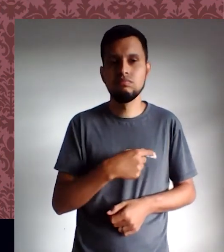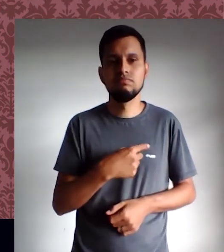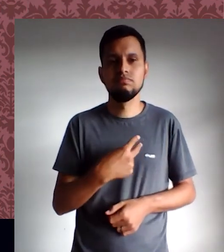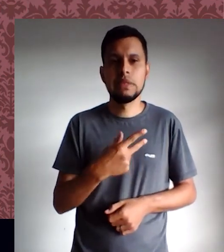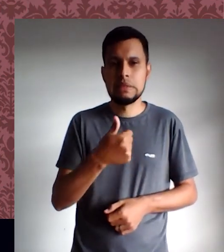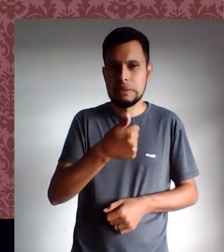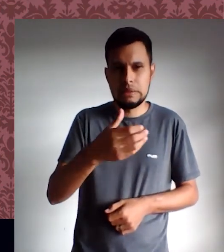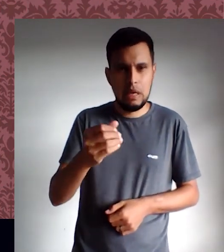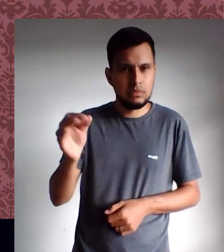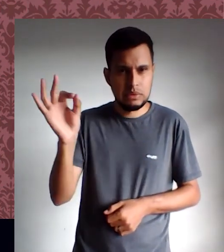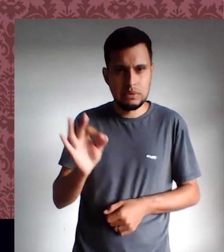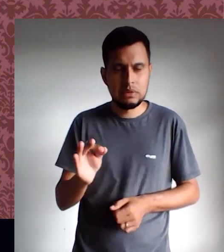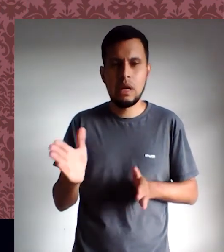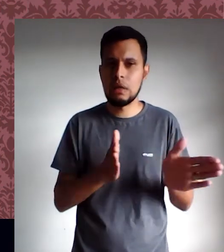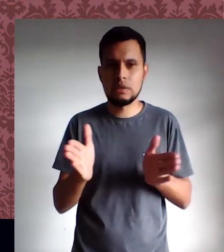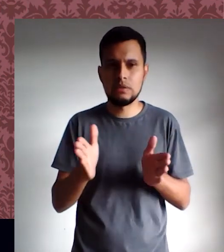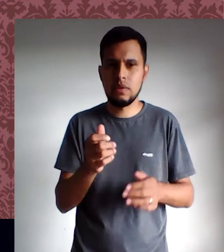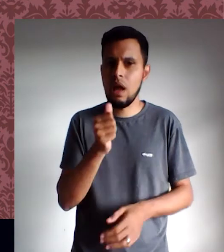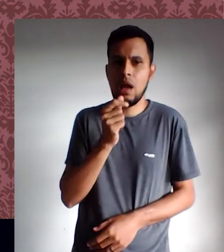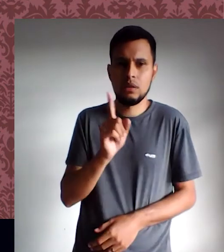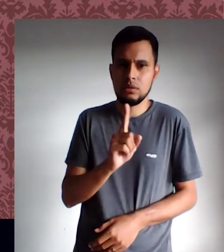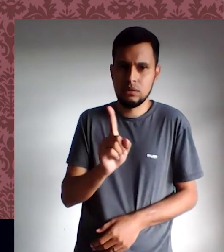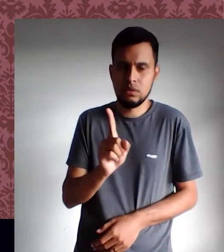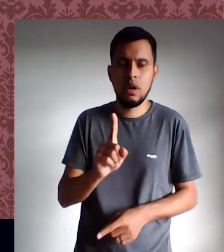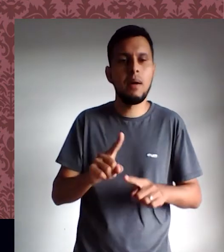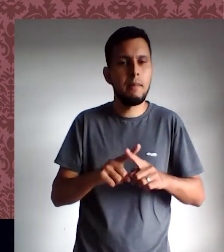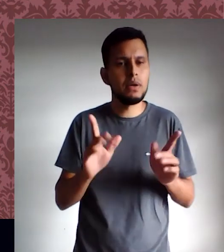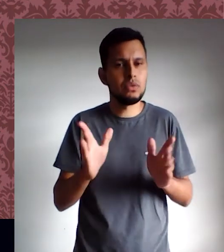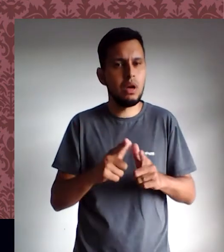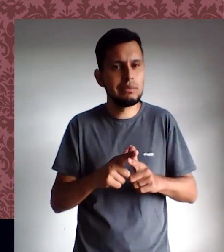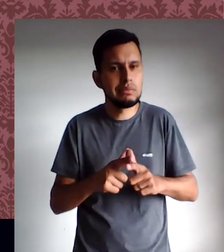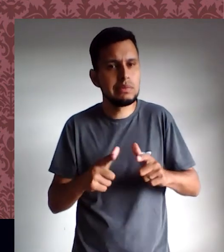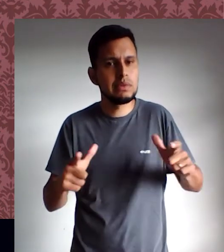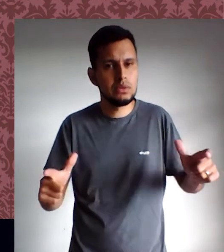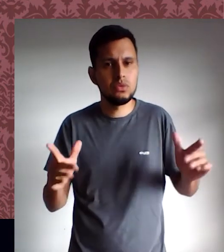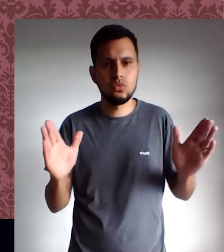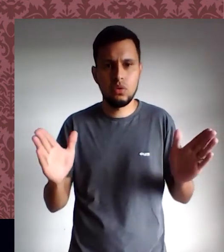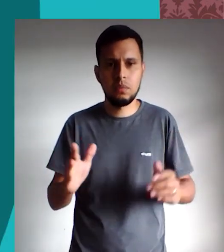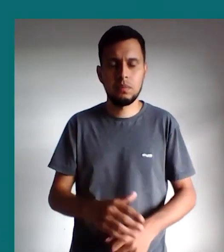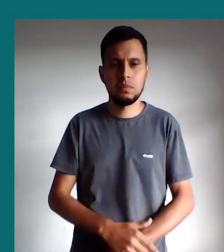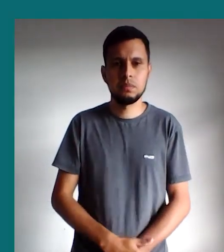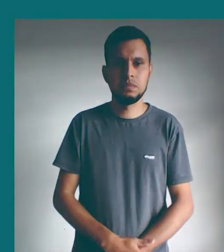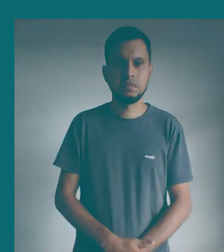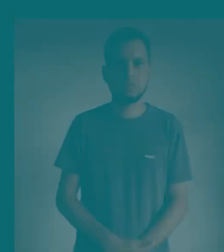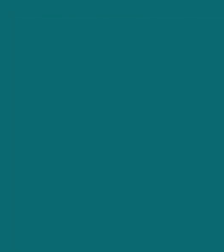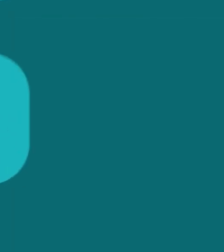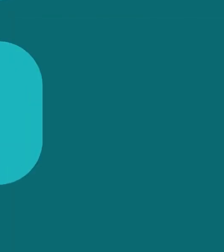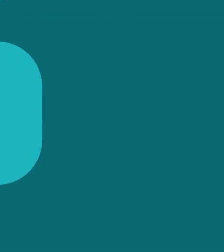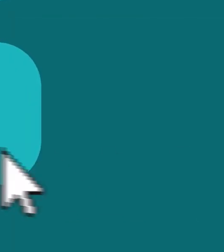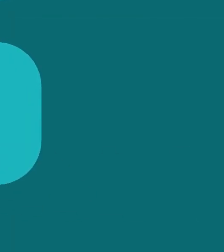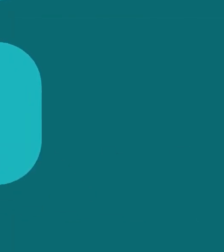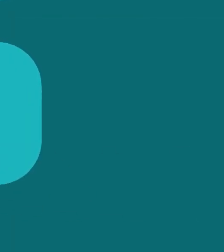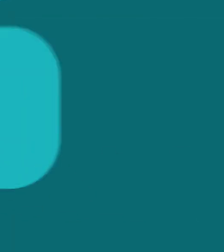100% acessível, mas a gente está crescendo bastante nesse campo.